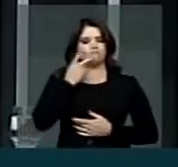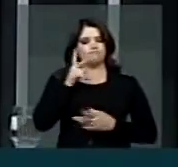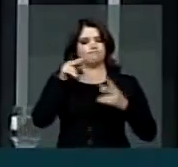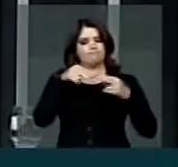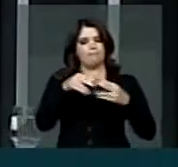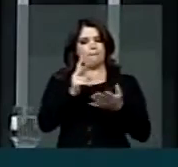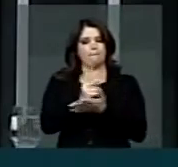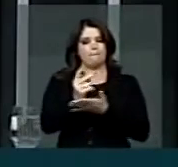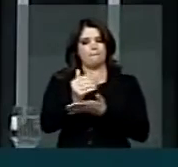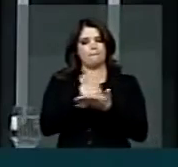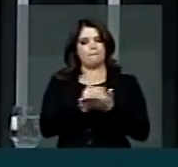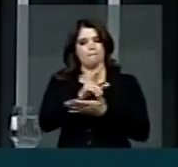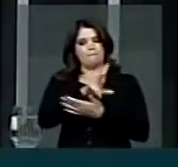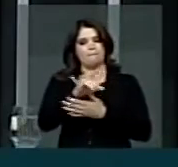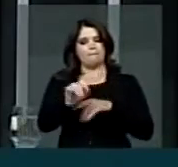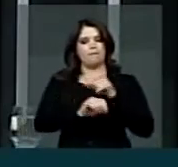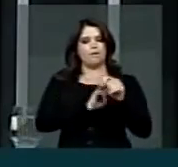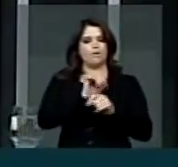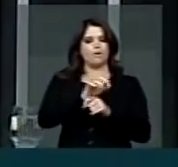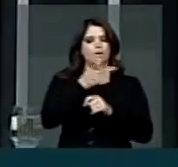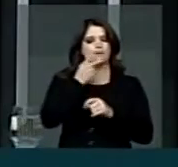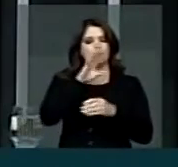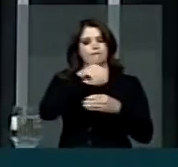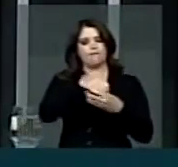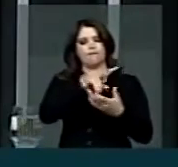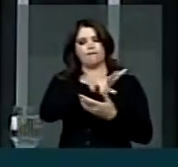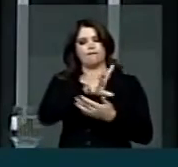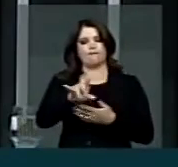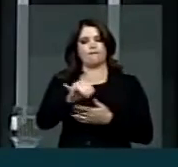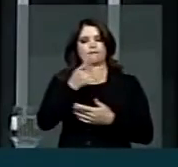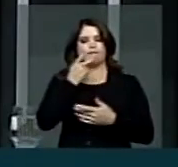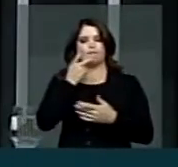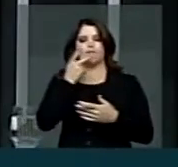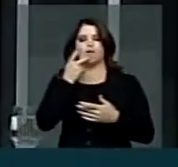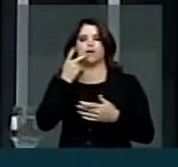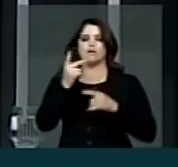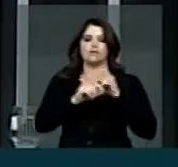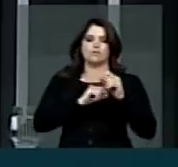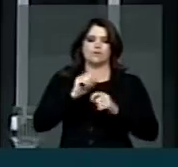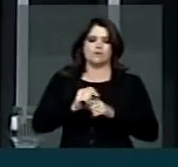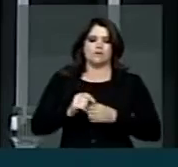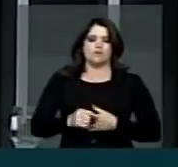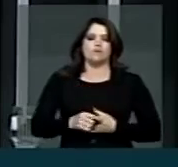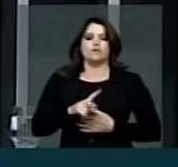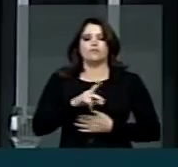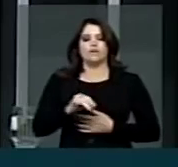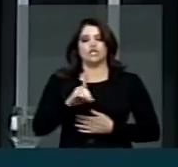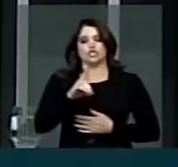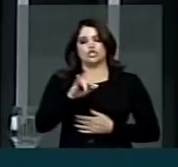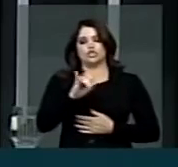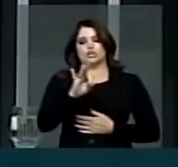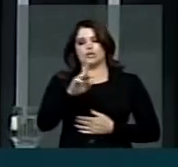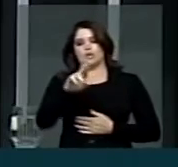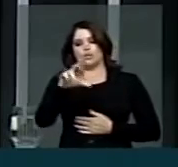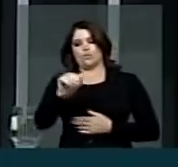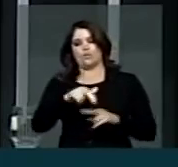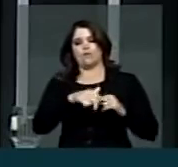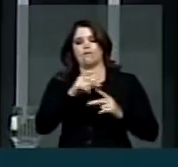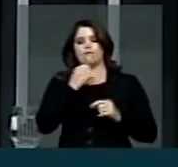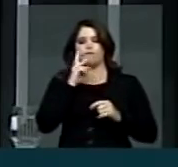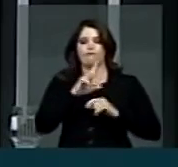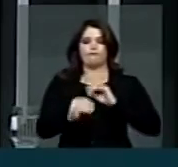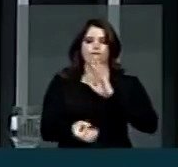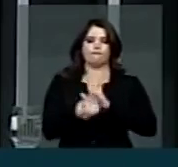todos aqueles que desejavam liberar o Brasil da ditadura militar, que sonhavam em constituir um